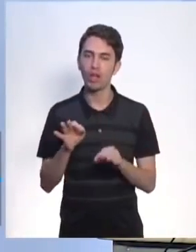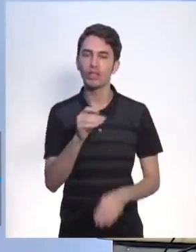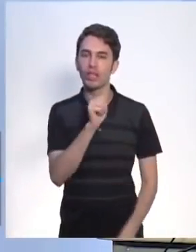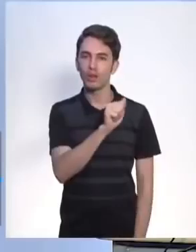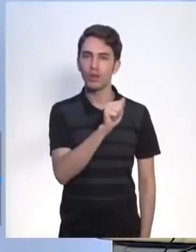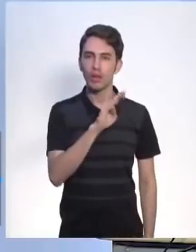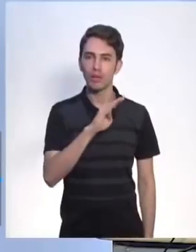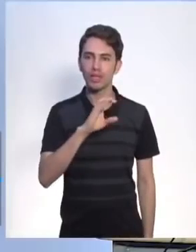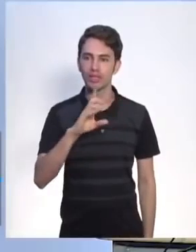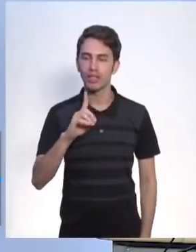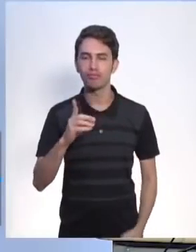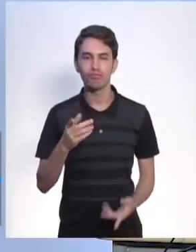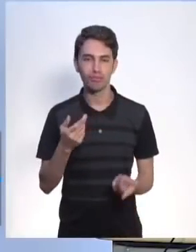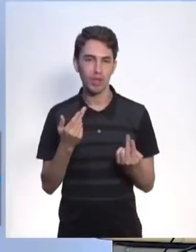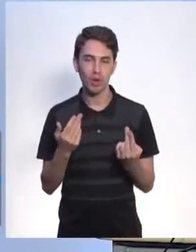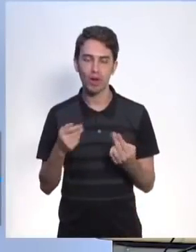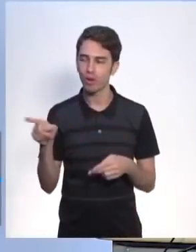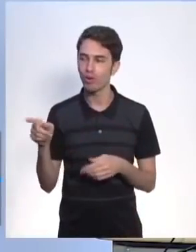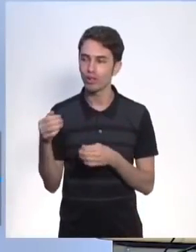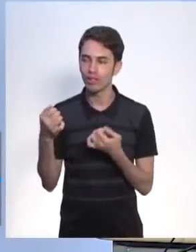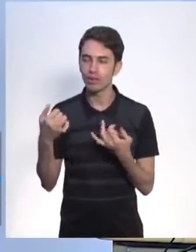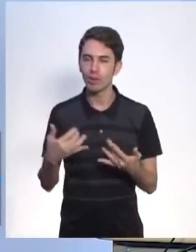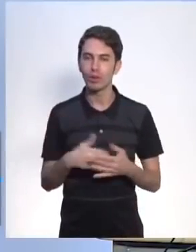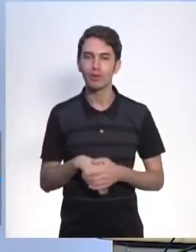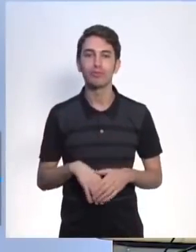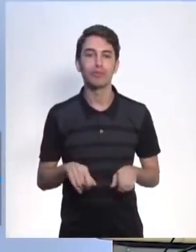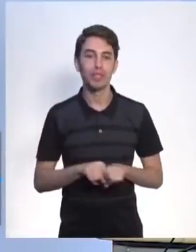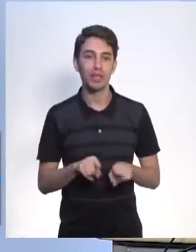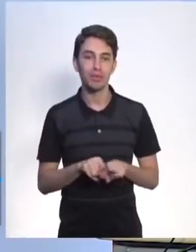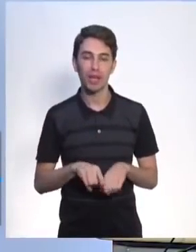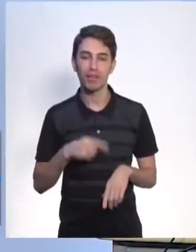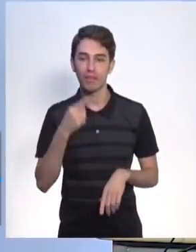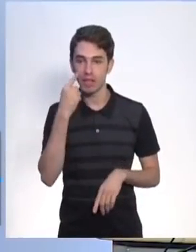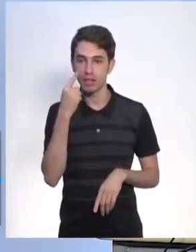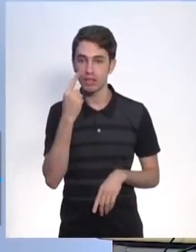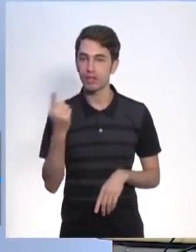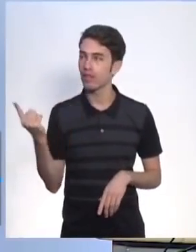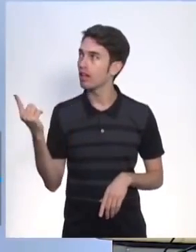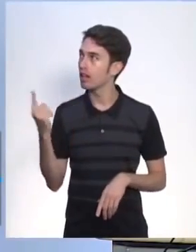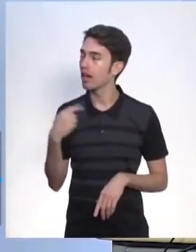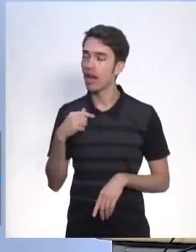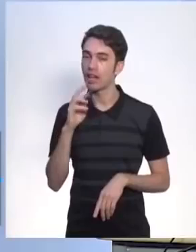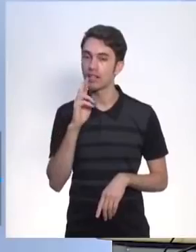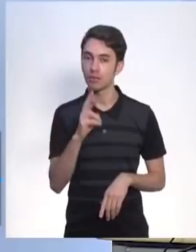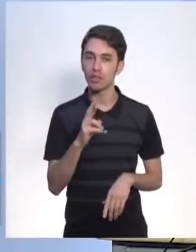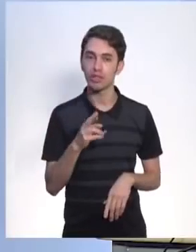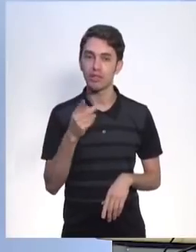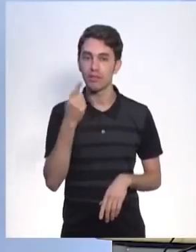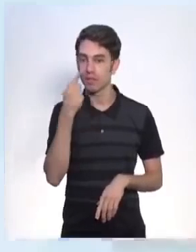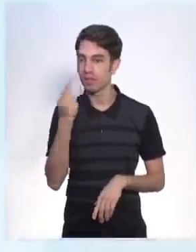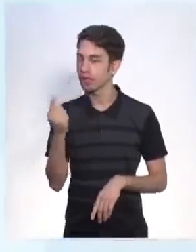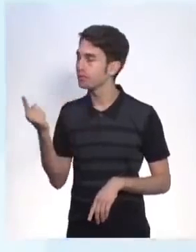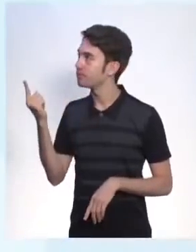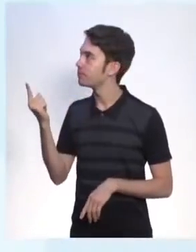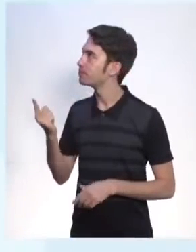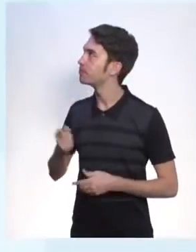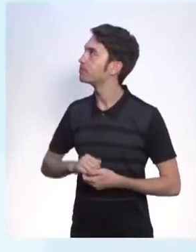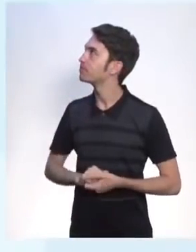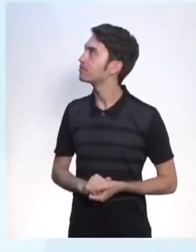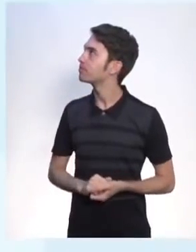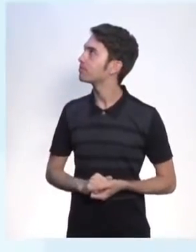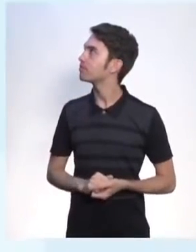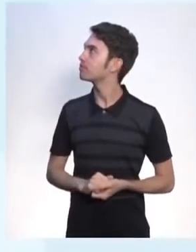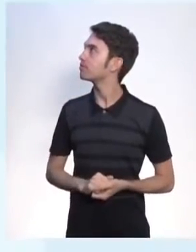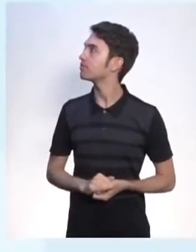como muitos colocaram aí, né, muitos colocaram a resposta, vamos mostrar para eles a resolução? Então, pode pôr na telinha para eles,